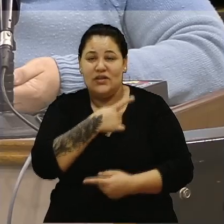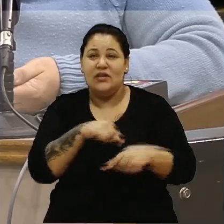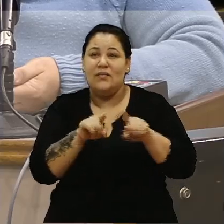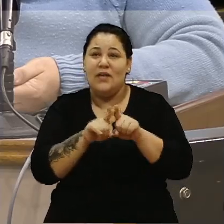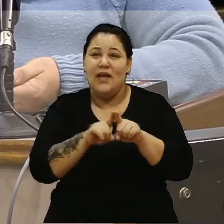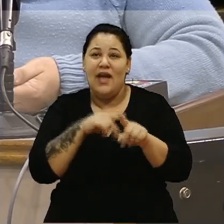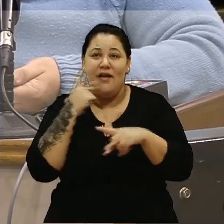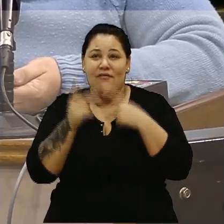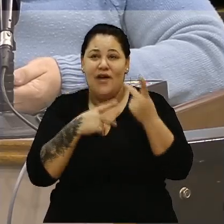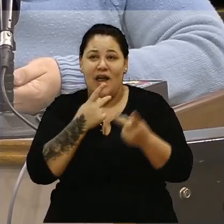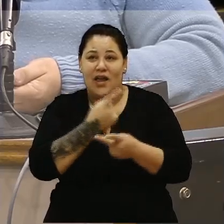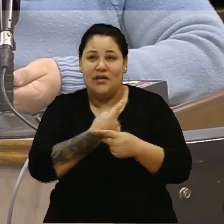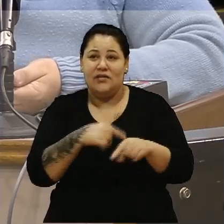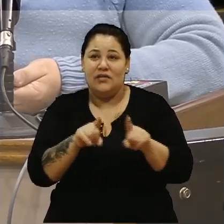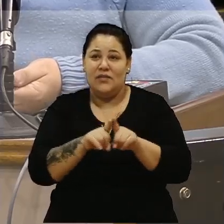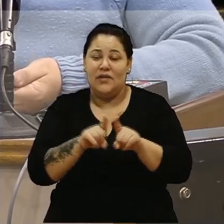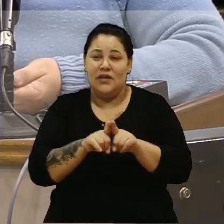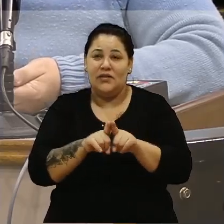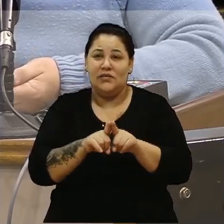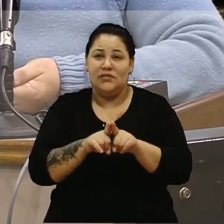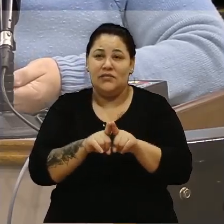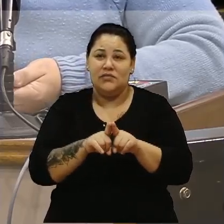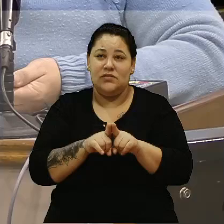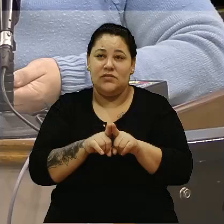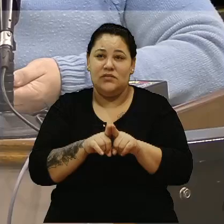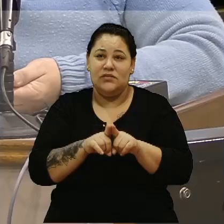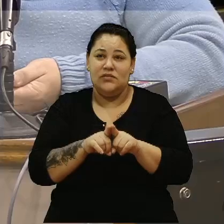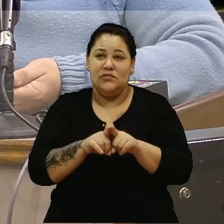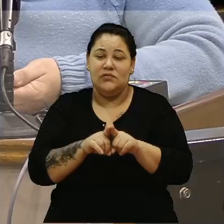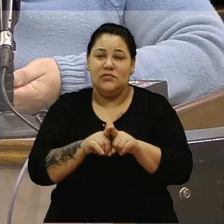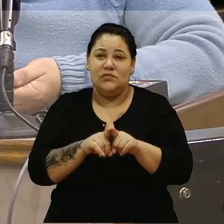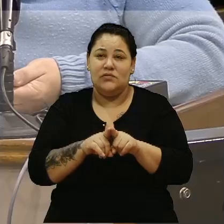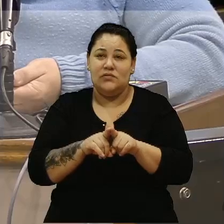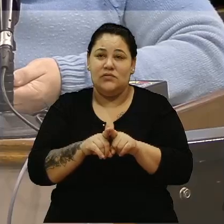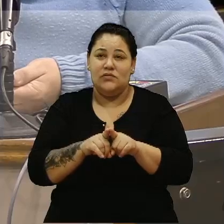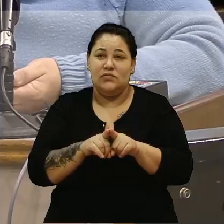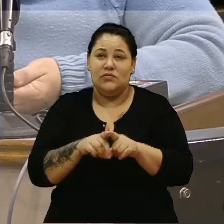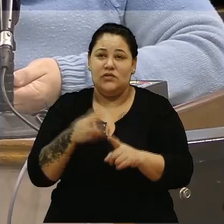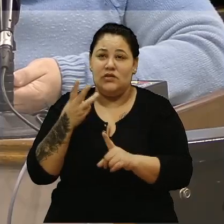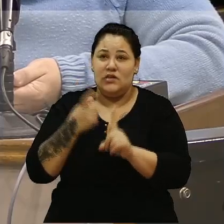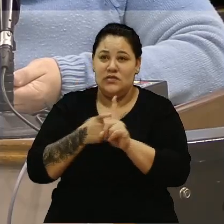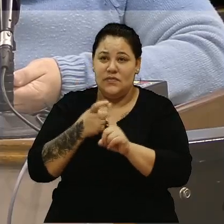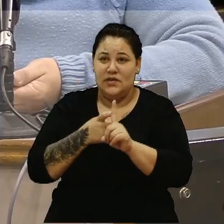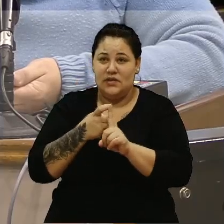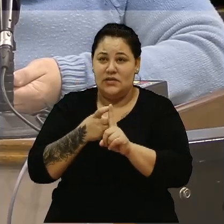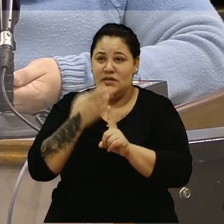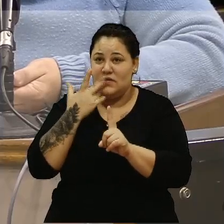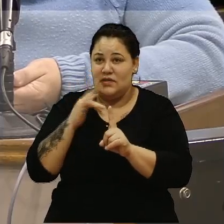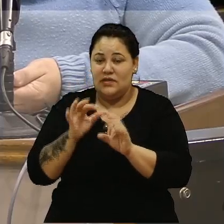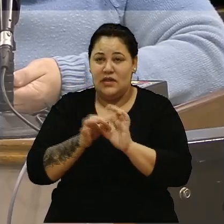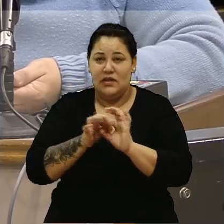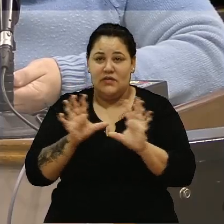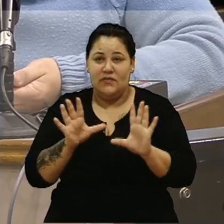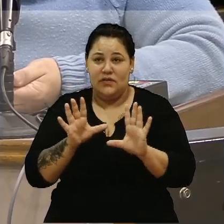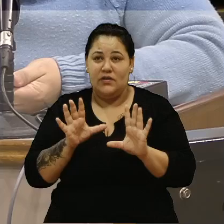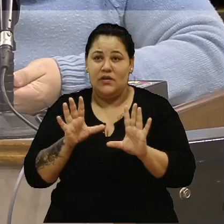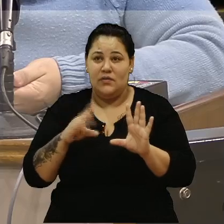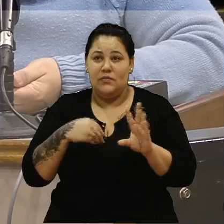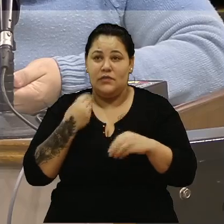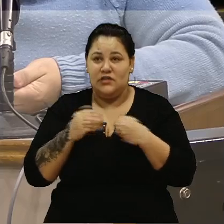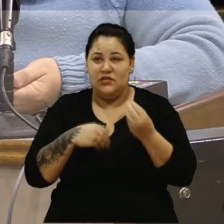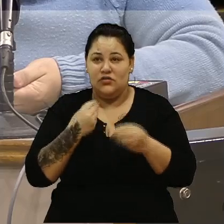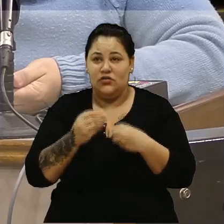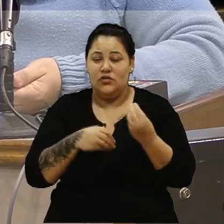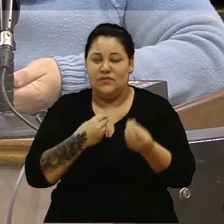fala do delegado Cavalheiro, que veio aqui e disse que em 3 meses as crianças eram soltas. Então, me senti